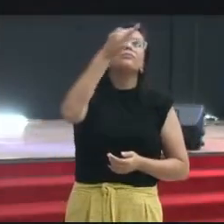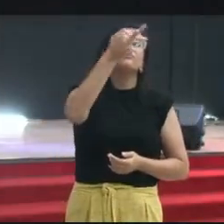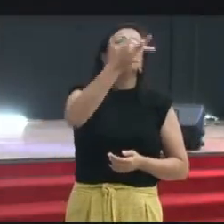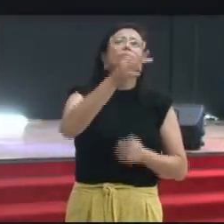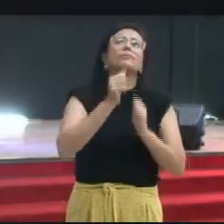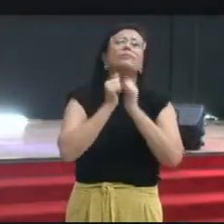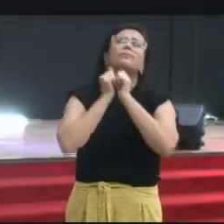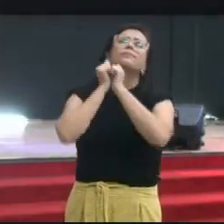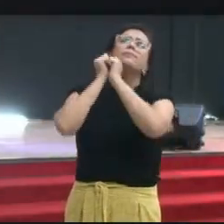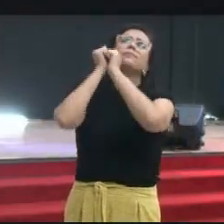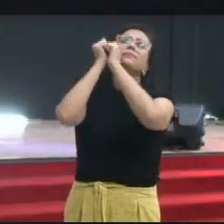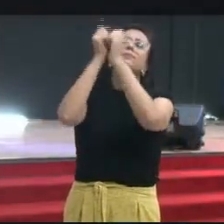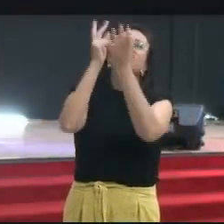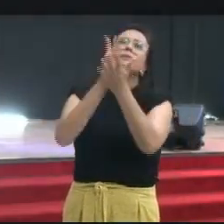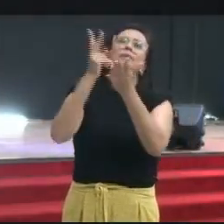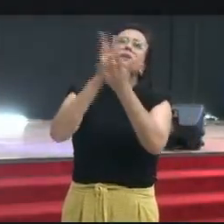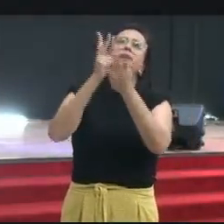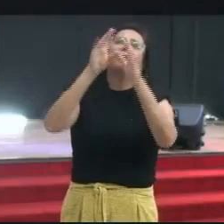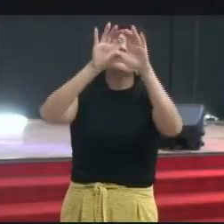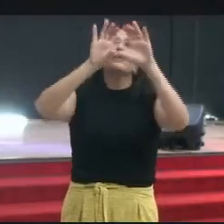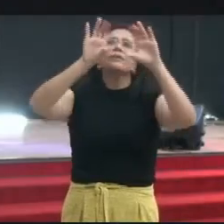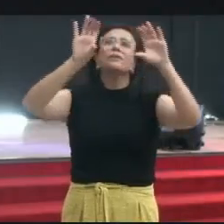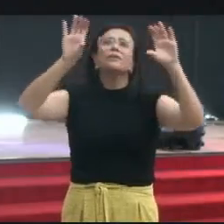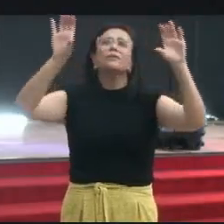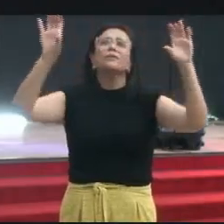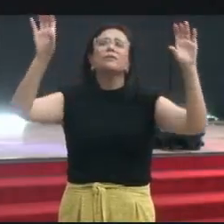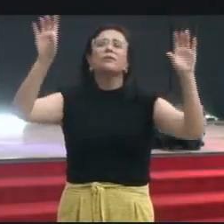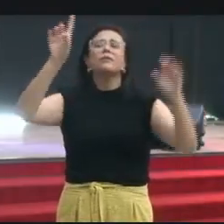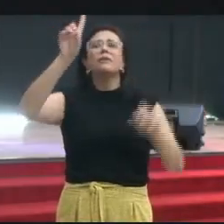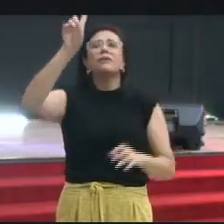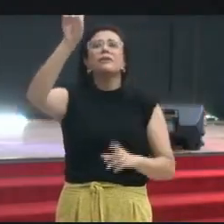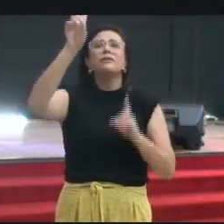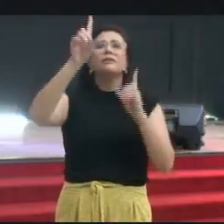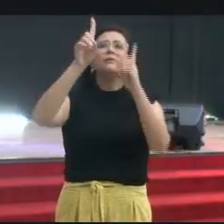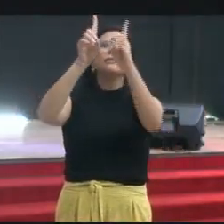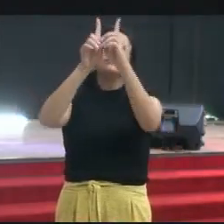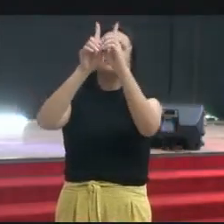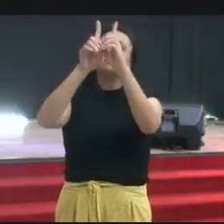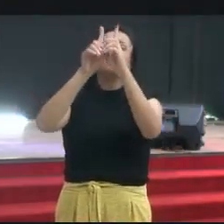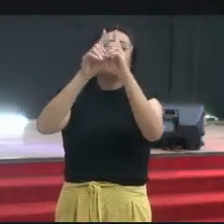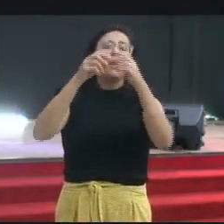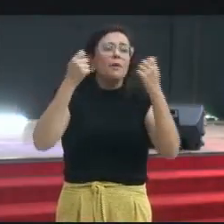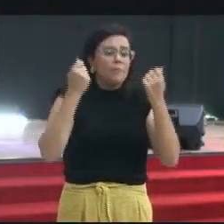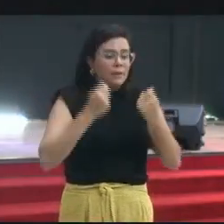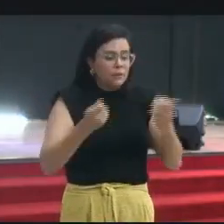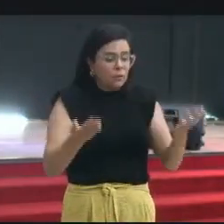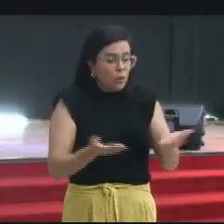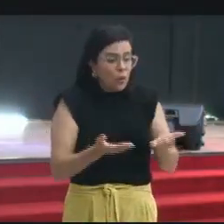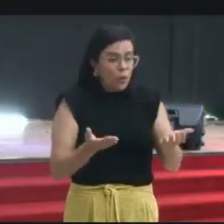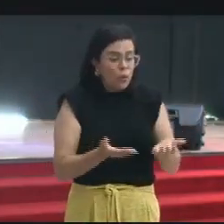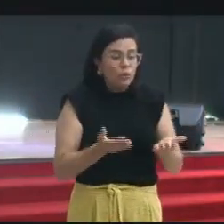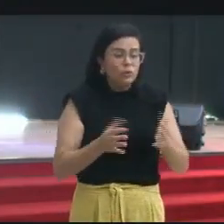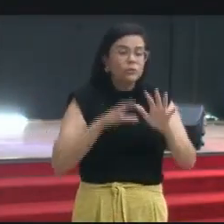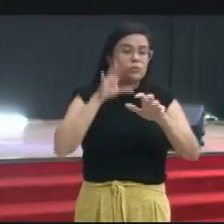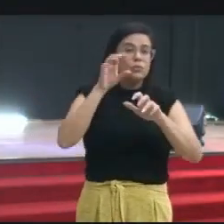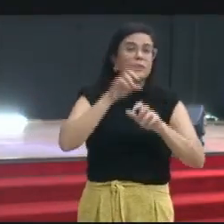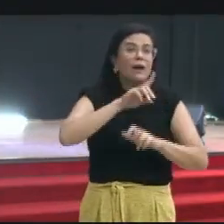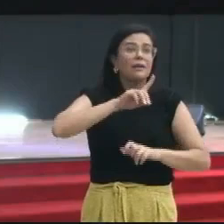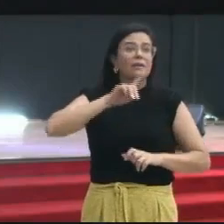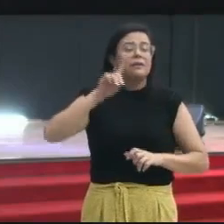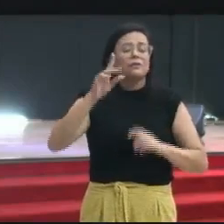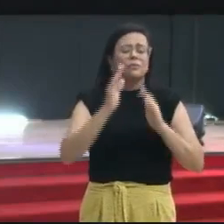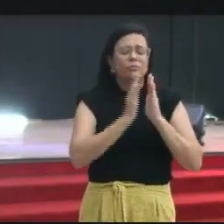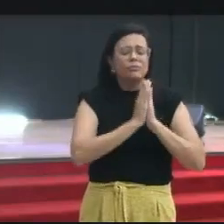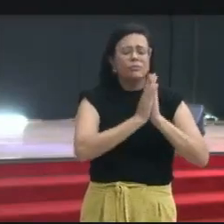celestial, traga o céu para dentro da tua casa hoje. Eu contei esta manhã a